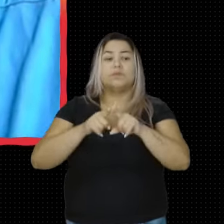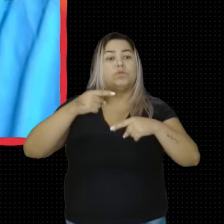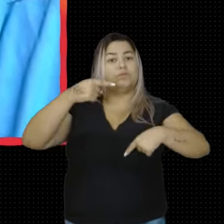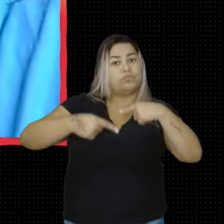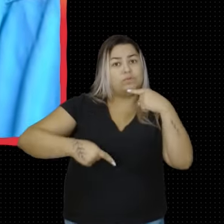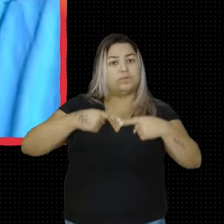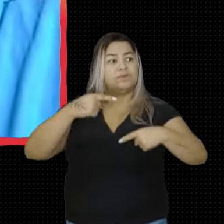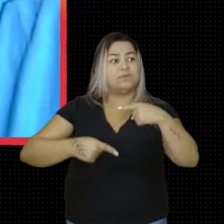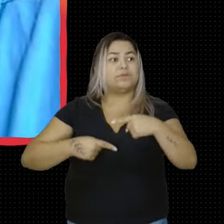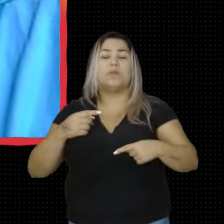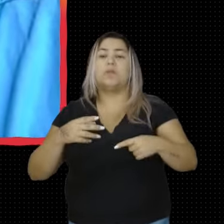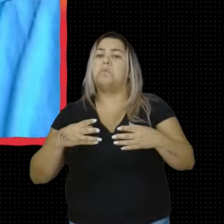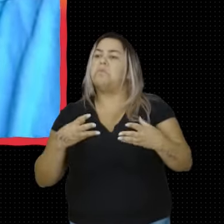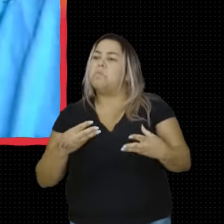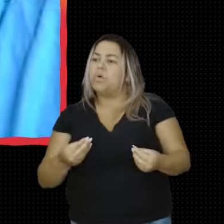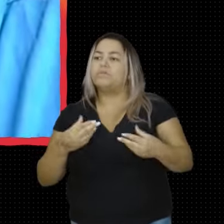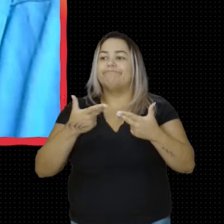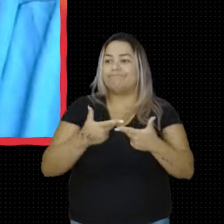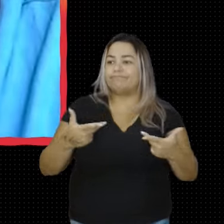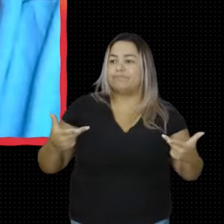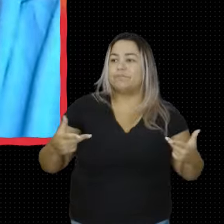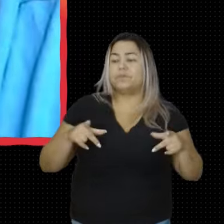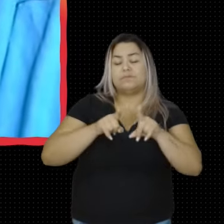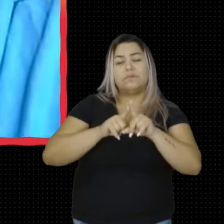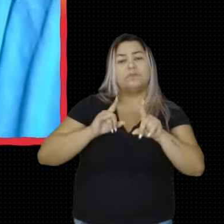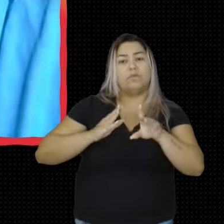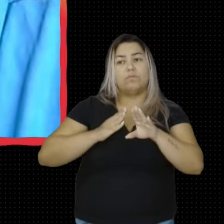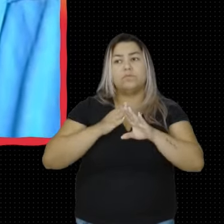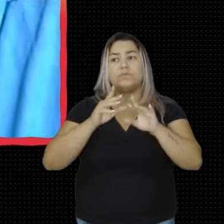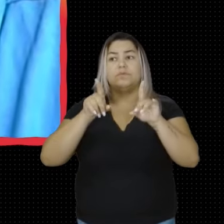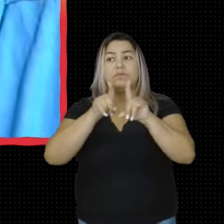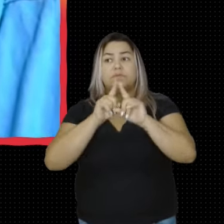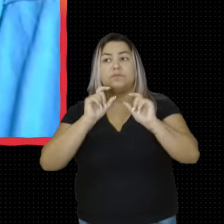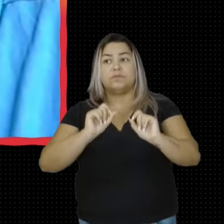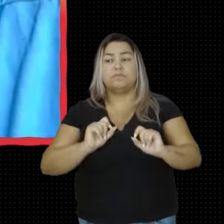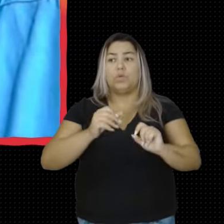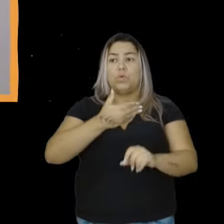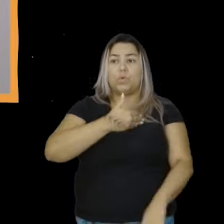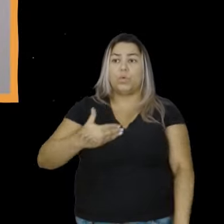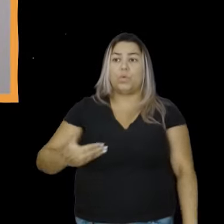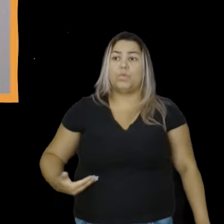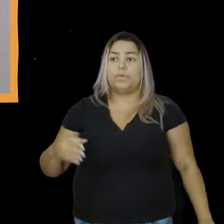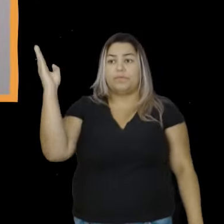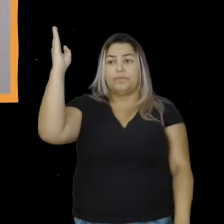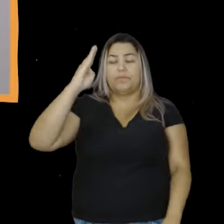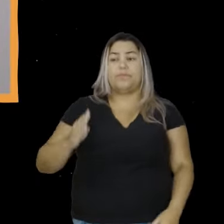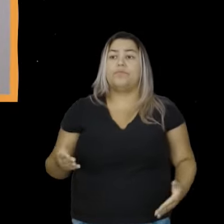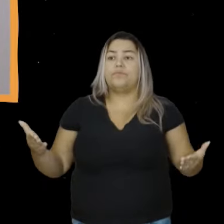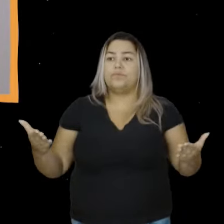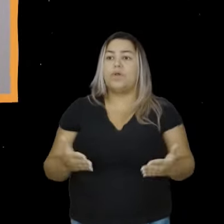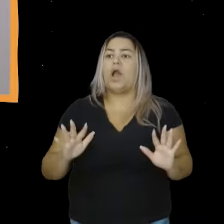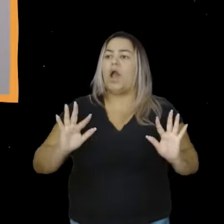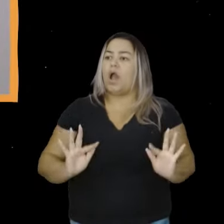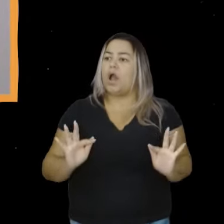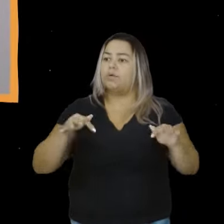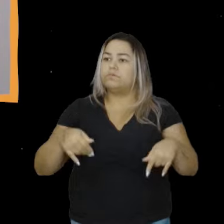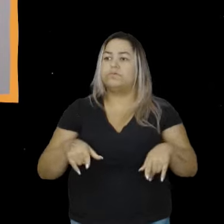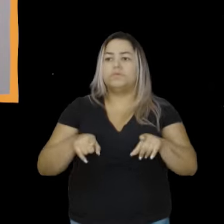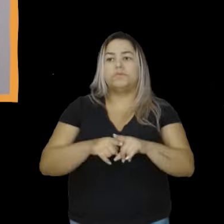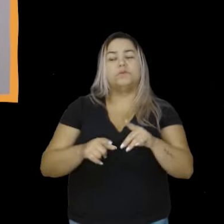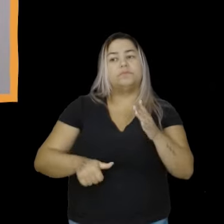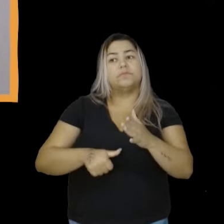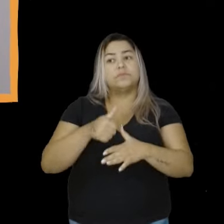Agora tem muita coisa pela frente, principalmente nas condições em que a gente governa o Brasil de hoje. A gente está chegando no fim desse primeiro bloco,